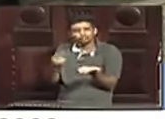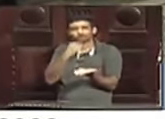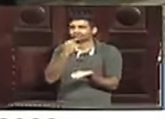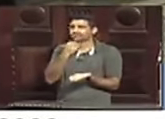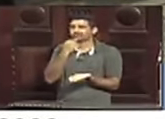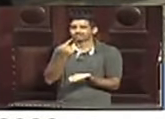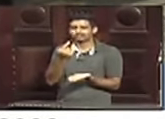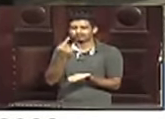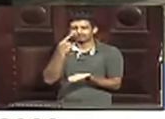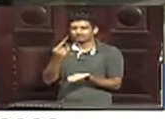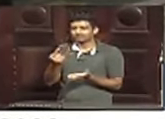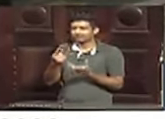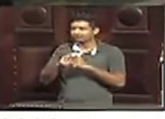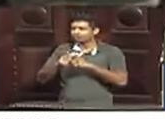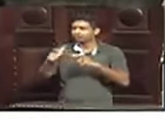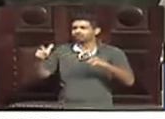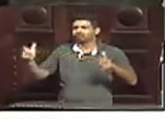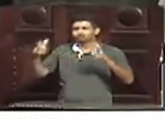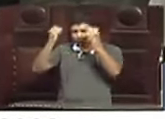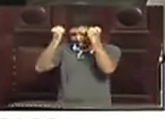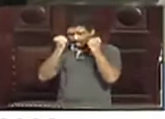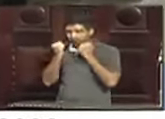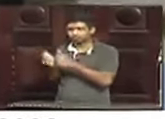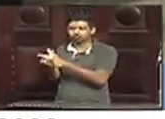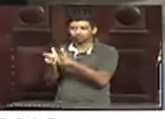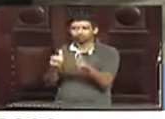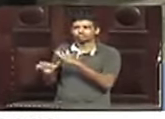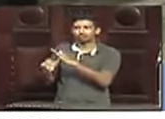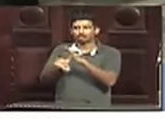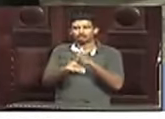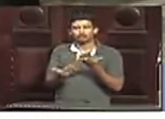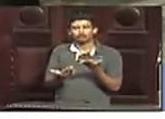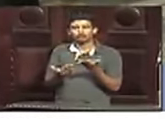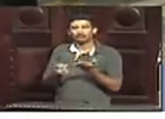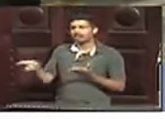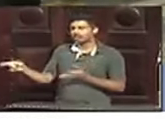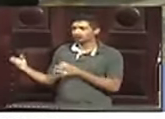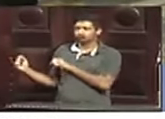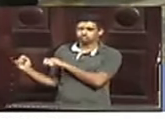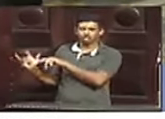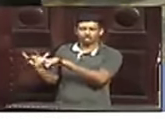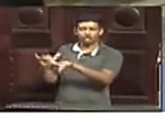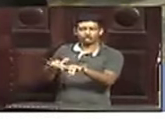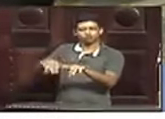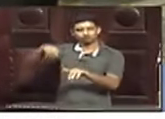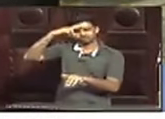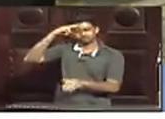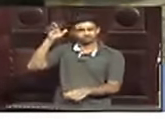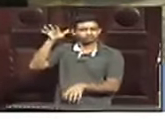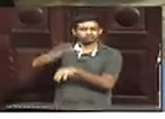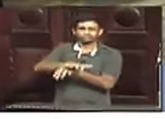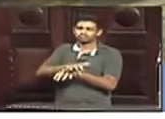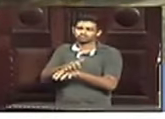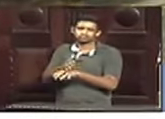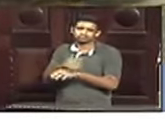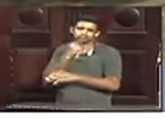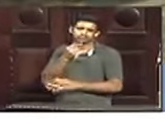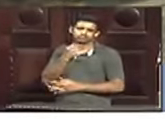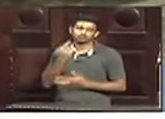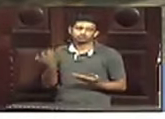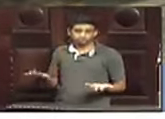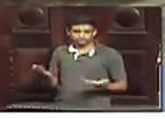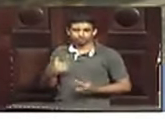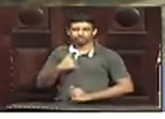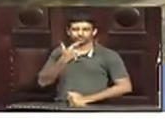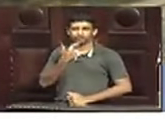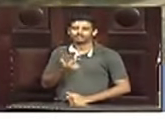de violência e terrorismo, que dirá após essa intervenção, depois do dia 31 de dezembro de 2018? Então, estou